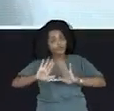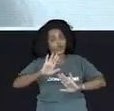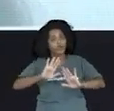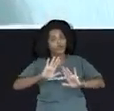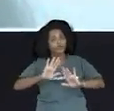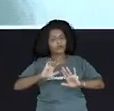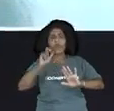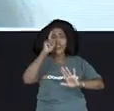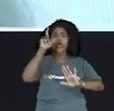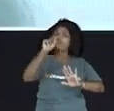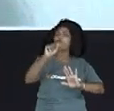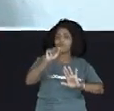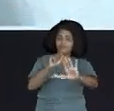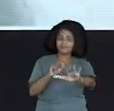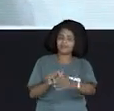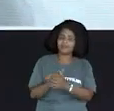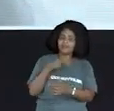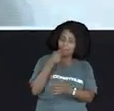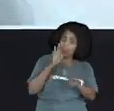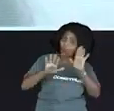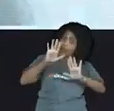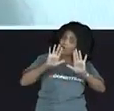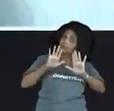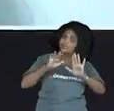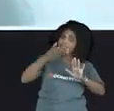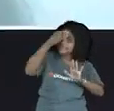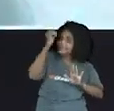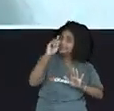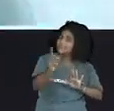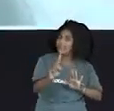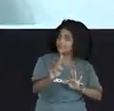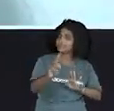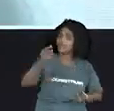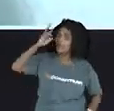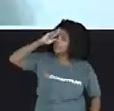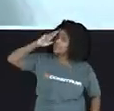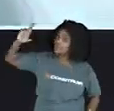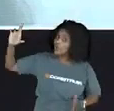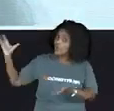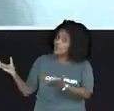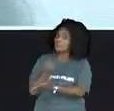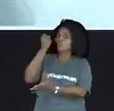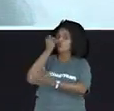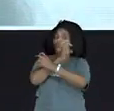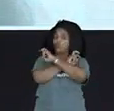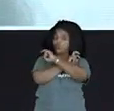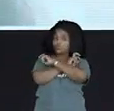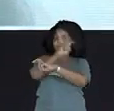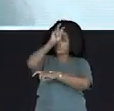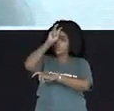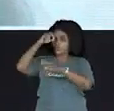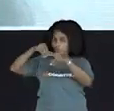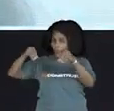vamos ver qual Alerta diz assim não esqueçam o senhor que os tirou do Egito da terra